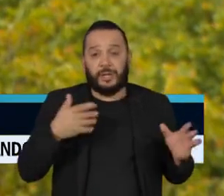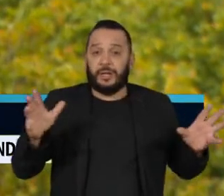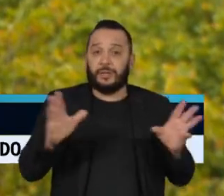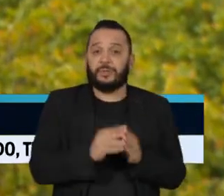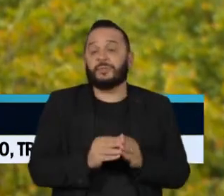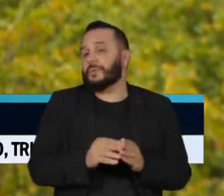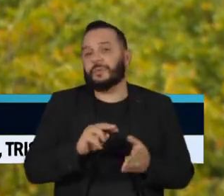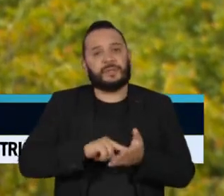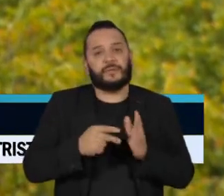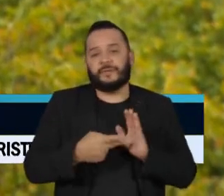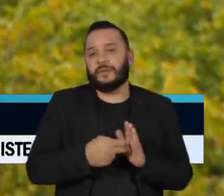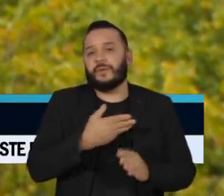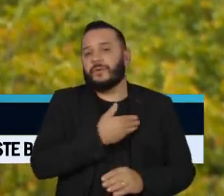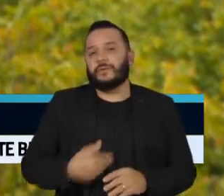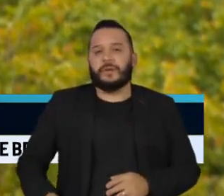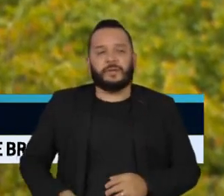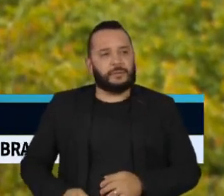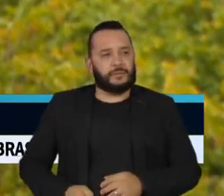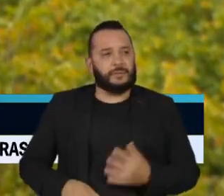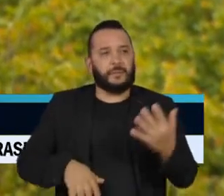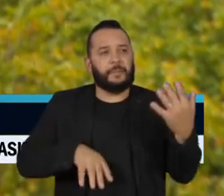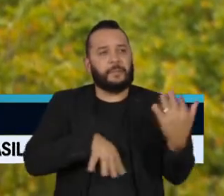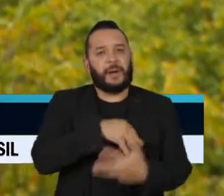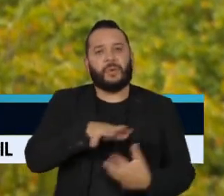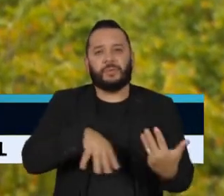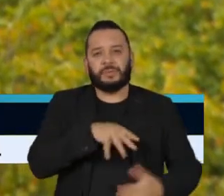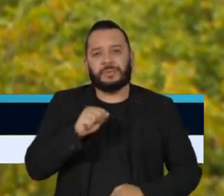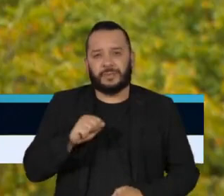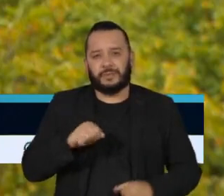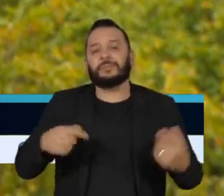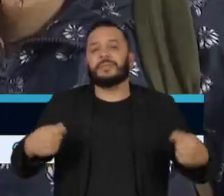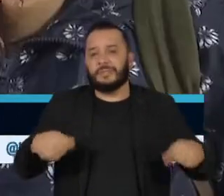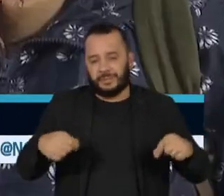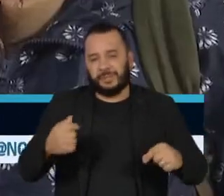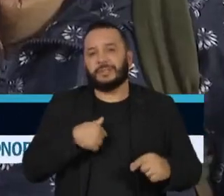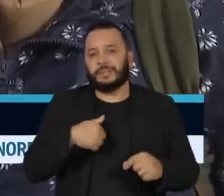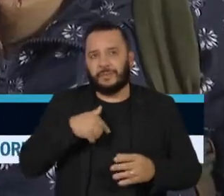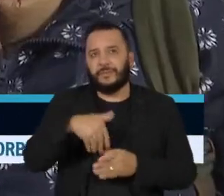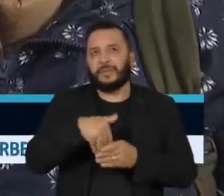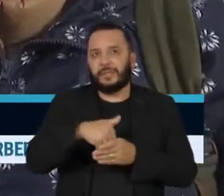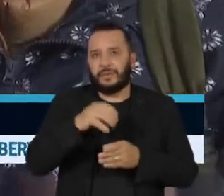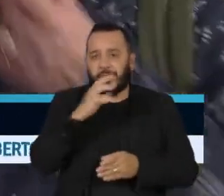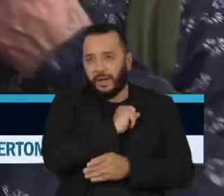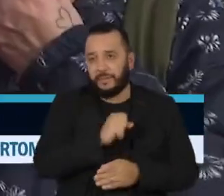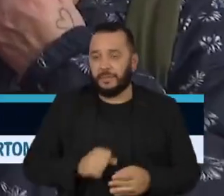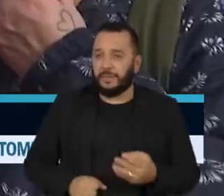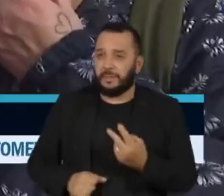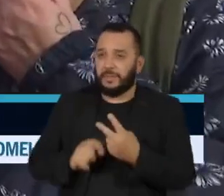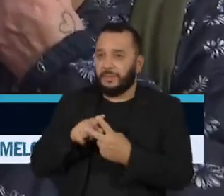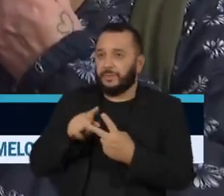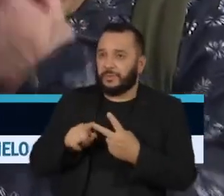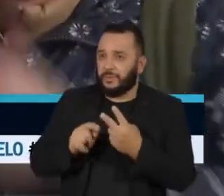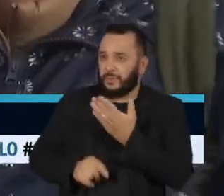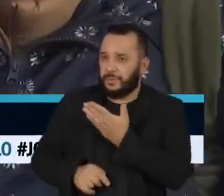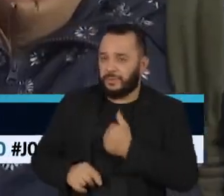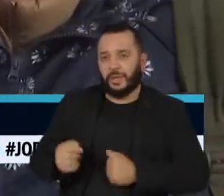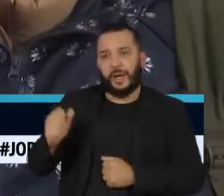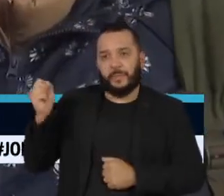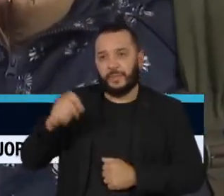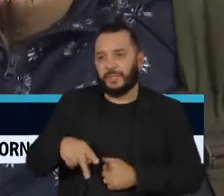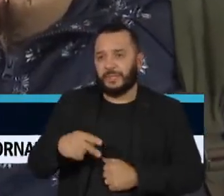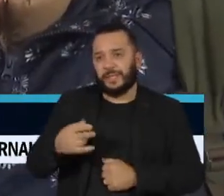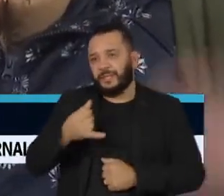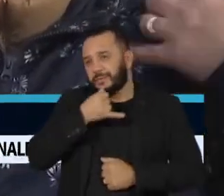governo. Que bagunça! Ele pediu que novas eleições aconteçam o quanto antes. Essa dupla de aposentadas lamentou. O país está